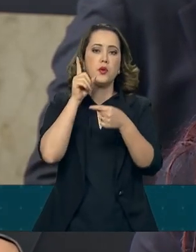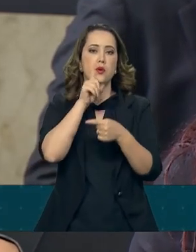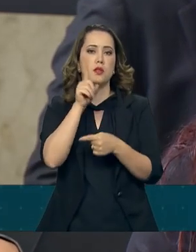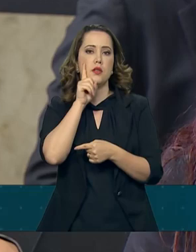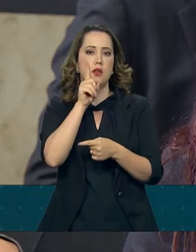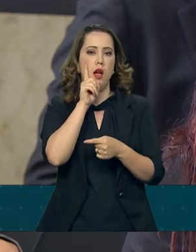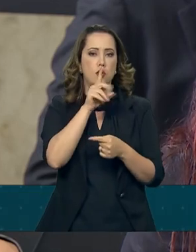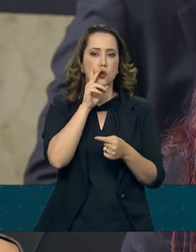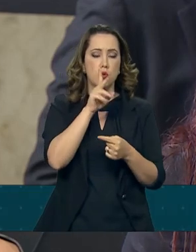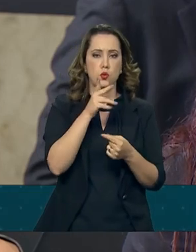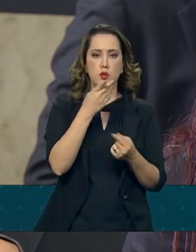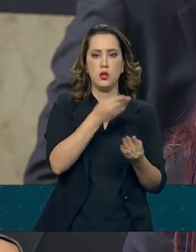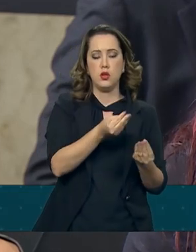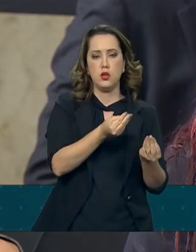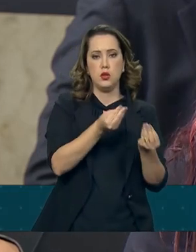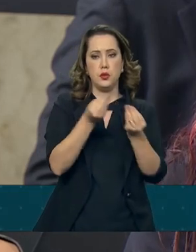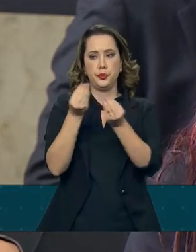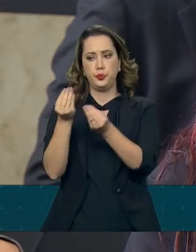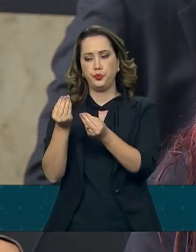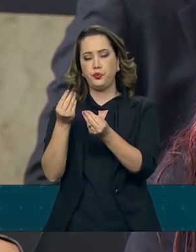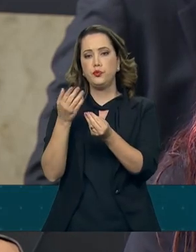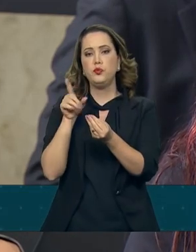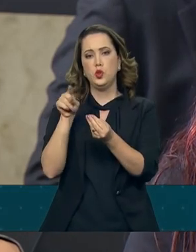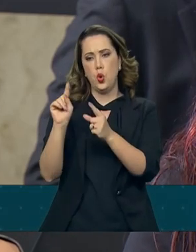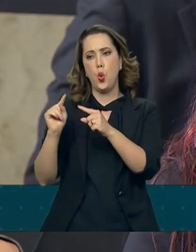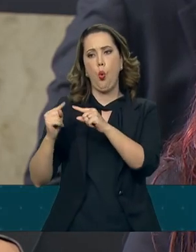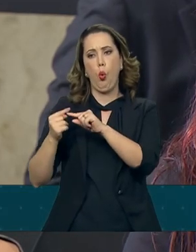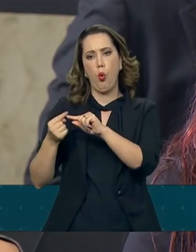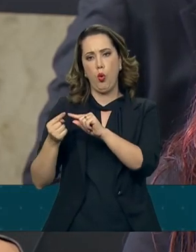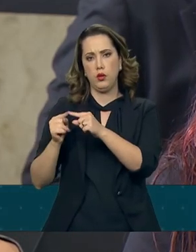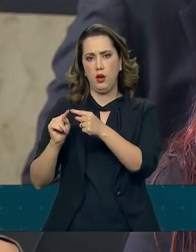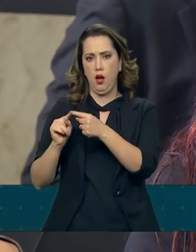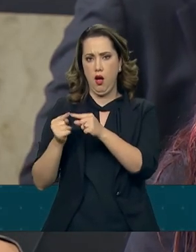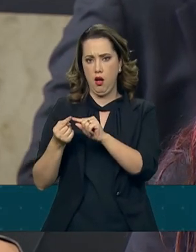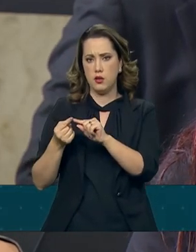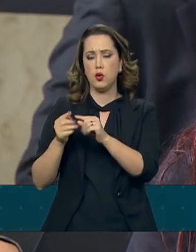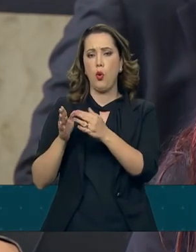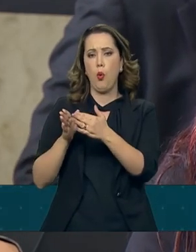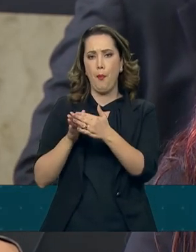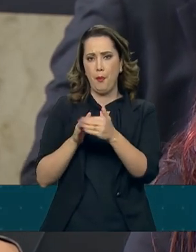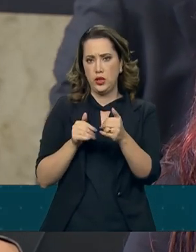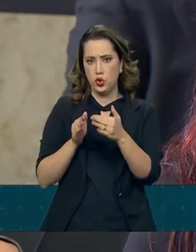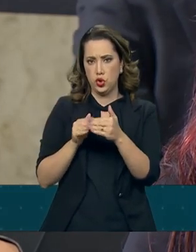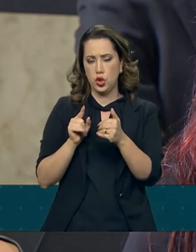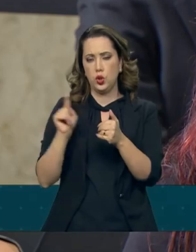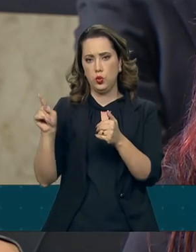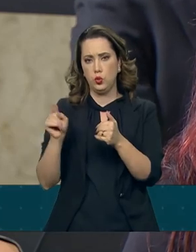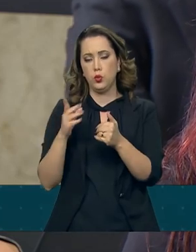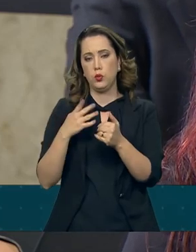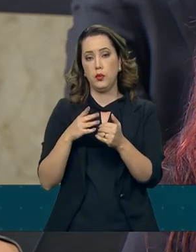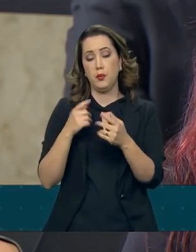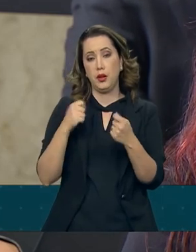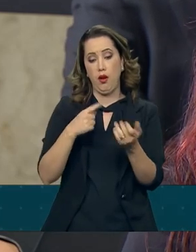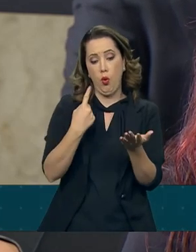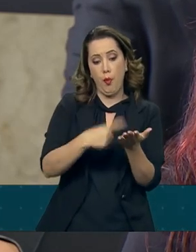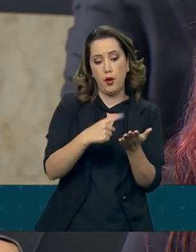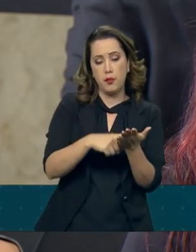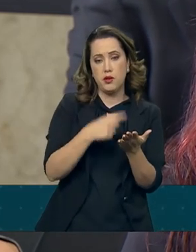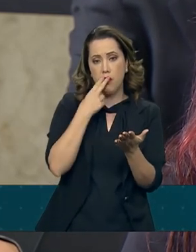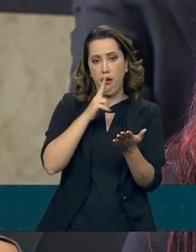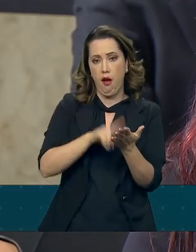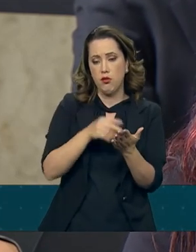receberem é e concordarem com um pedido de agreement aos estados unidos porque existe um